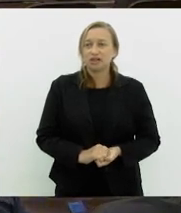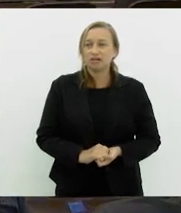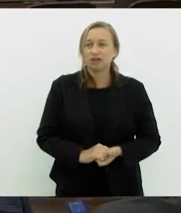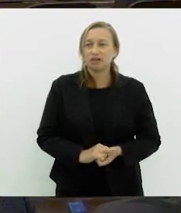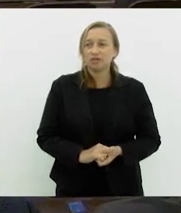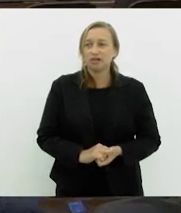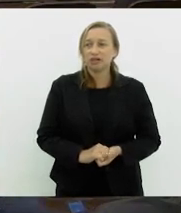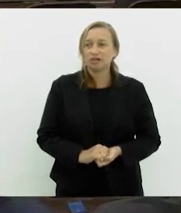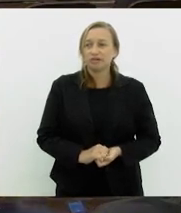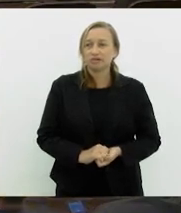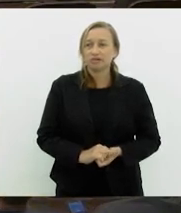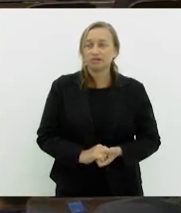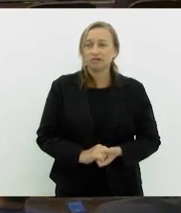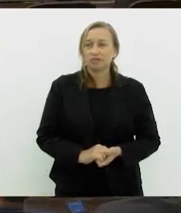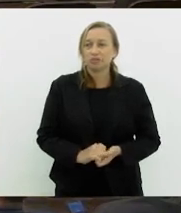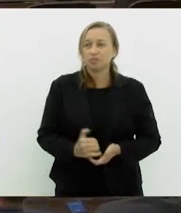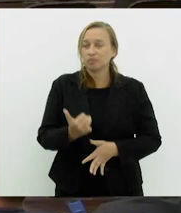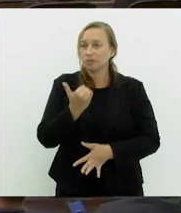Perdão, o vento.